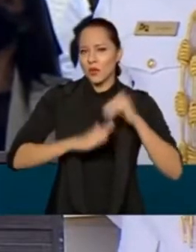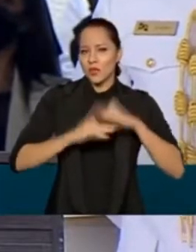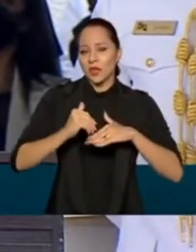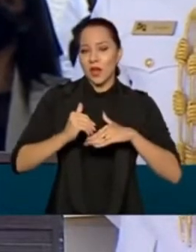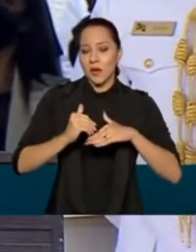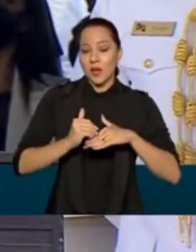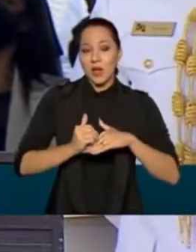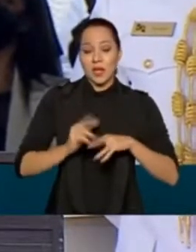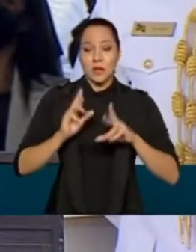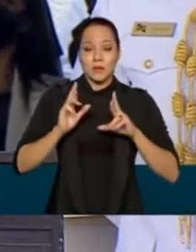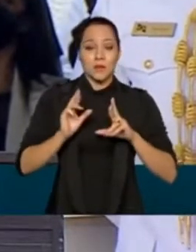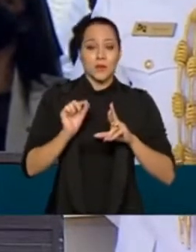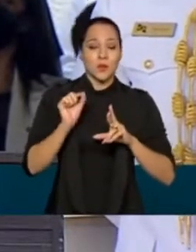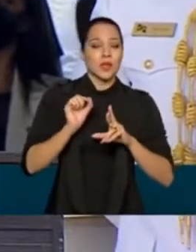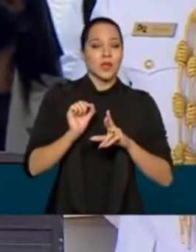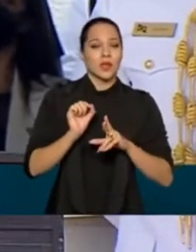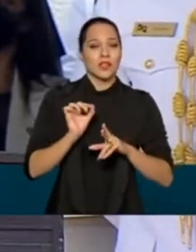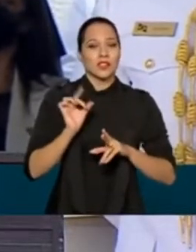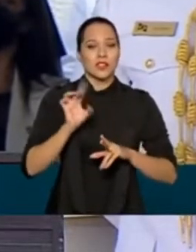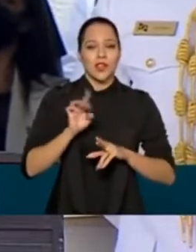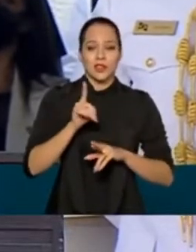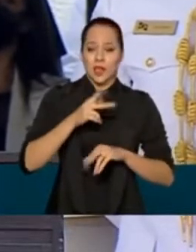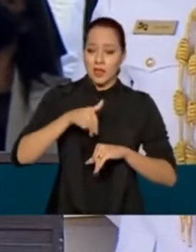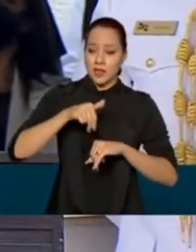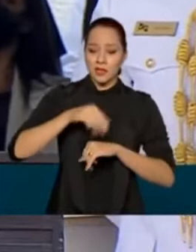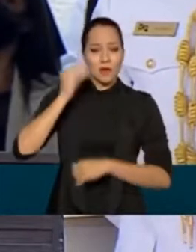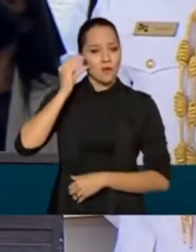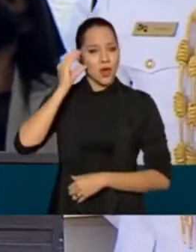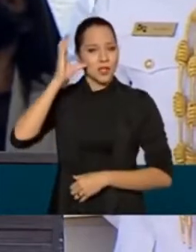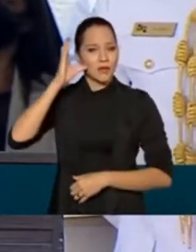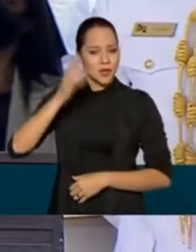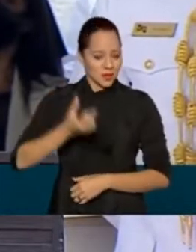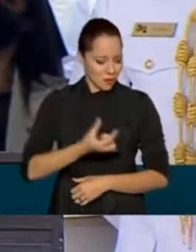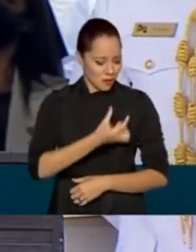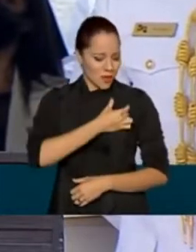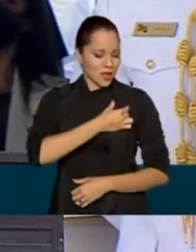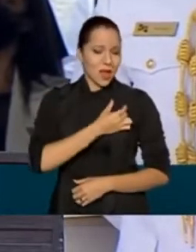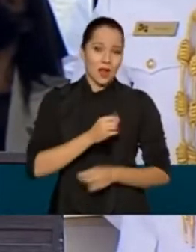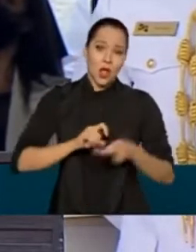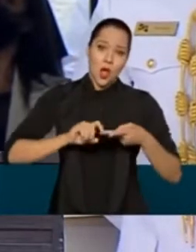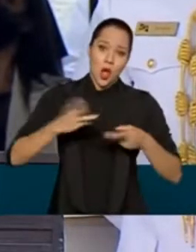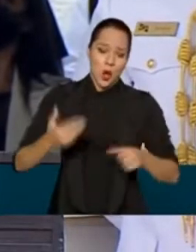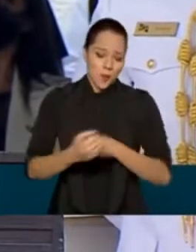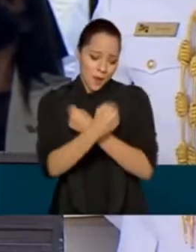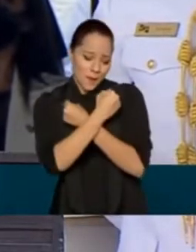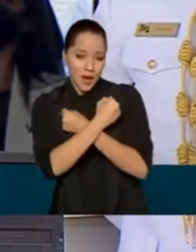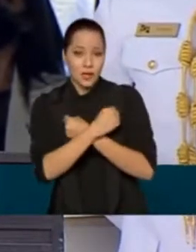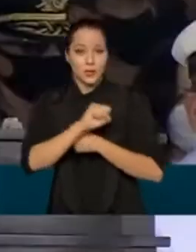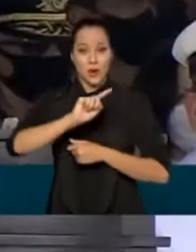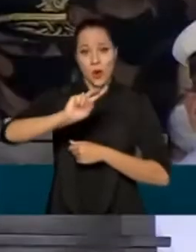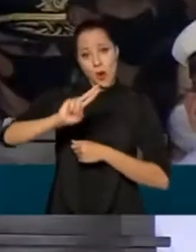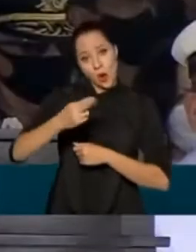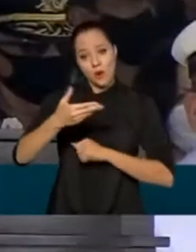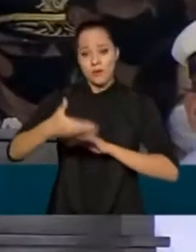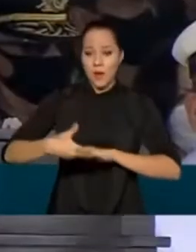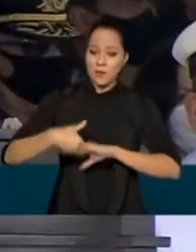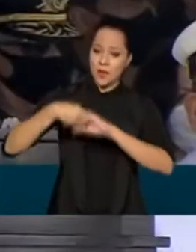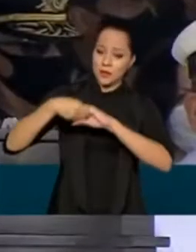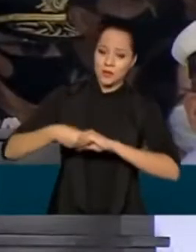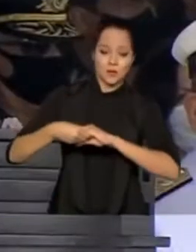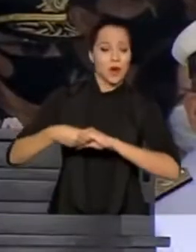apenas, à guisa de reconhecimento da nação, uma medalha, um abraço, um aperto de mão ou